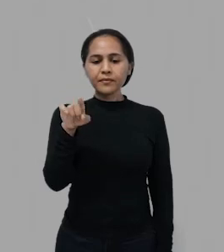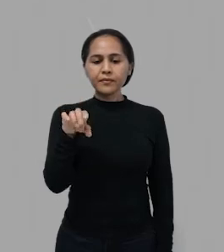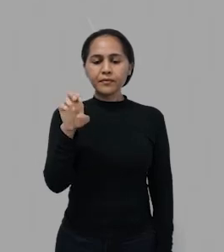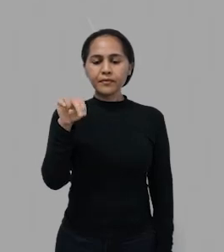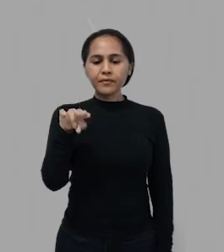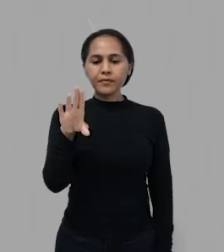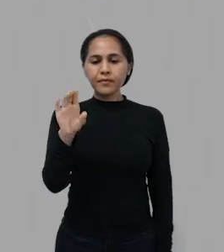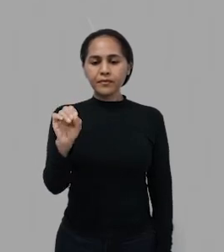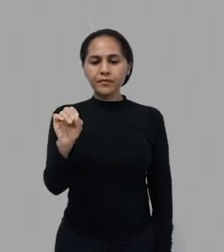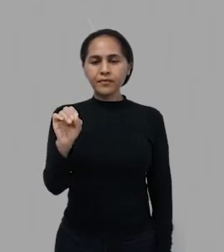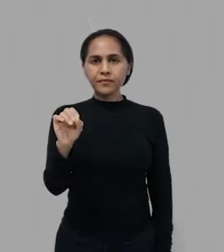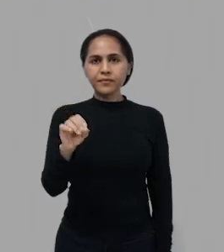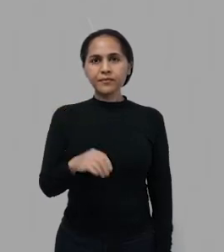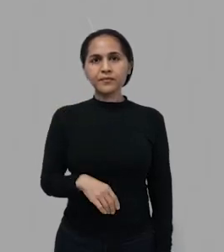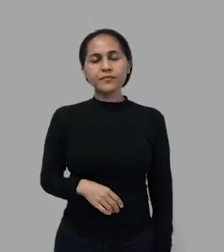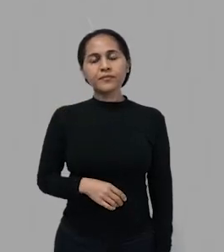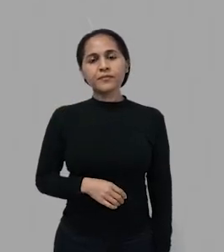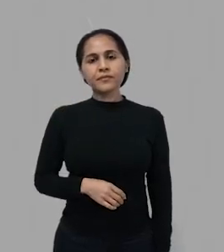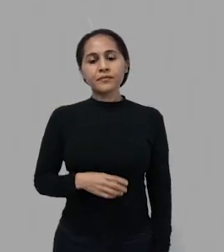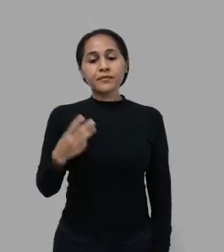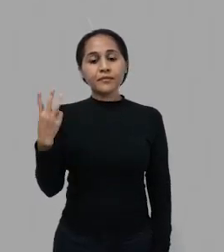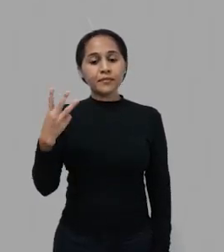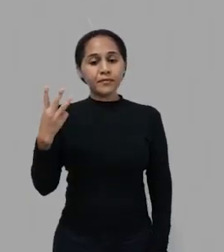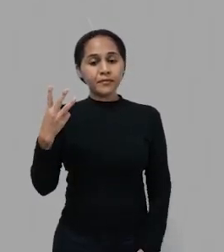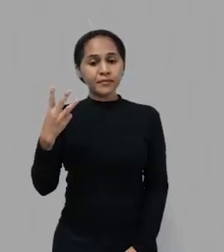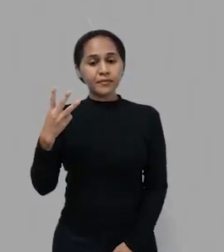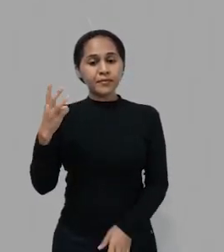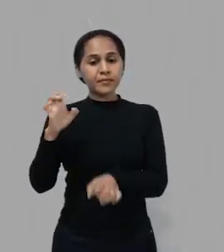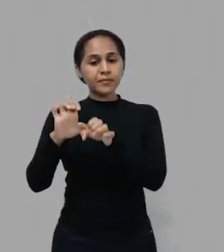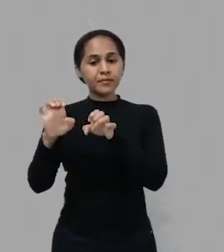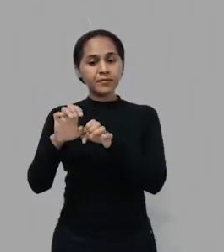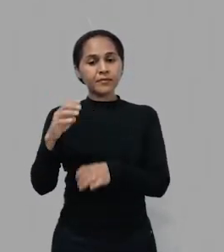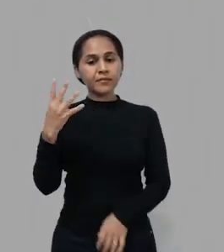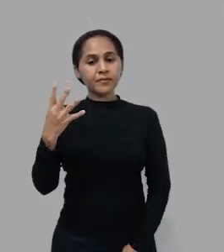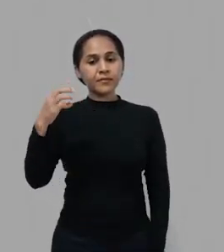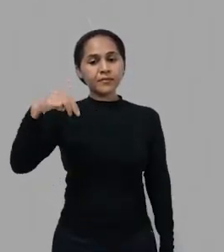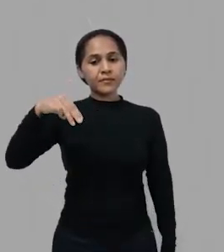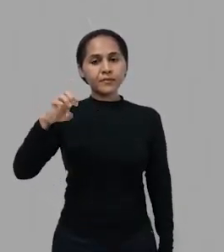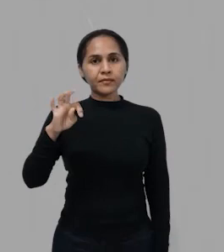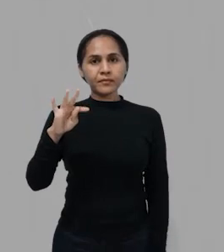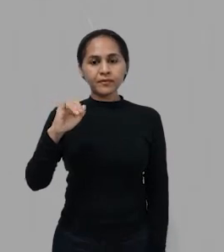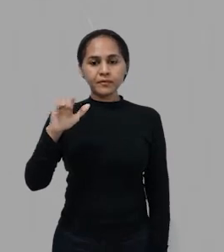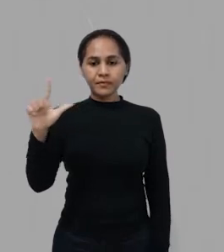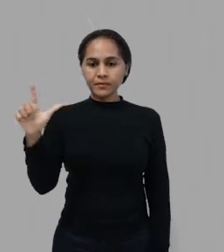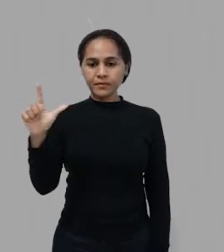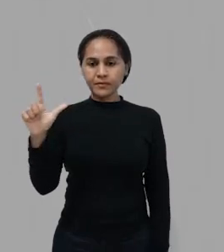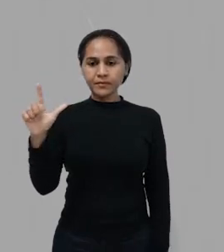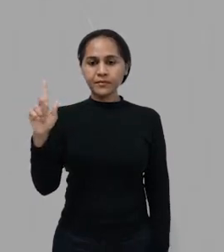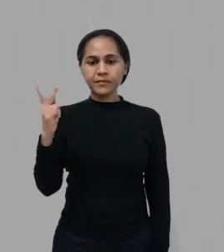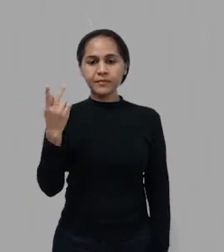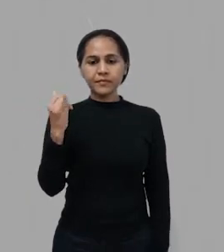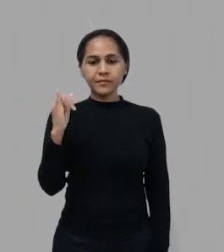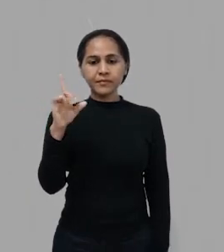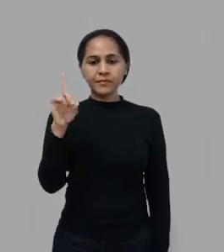4-metil hidroxibenzeno, ou 4-metilfenol. Então, com essa fórmula